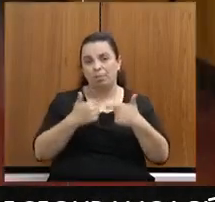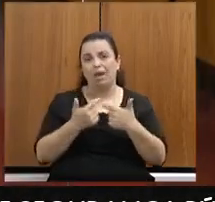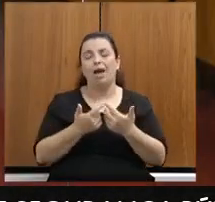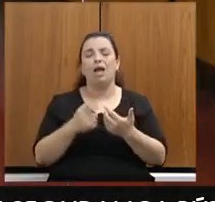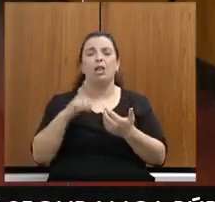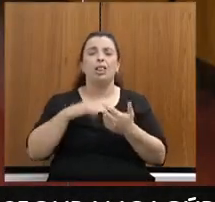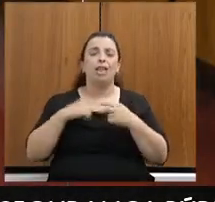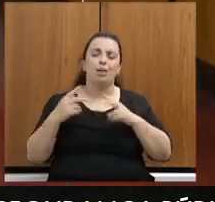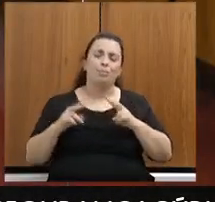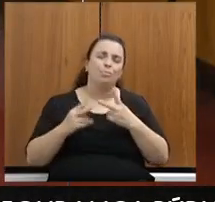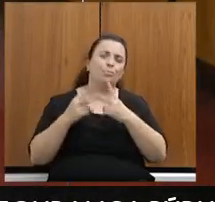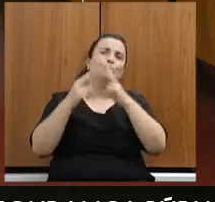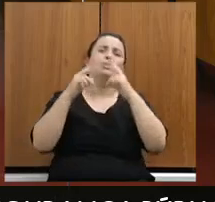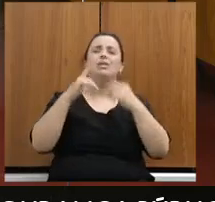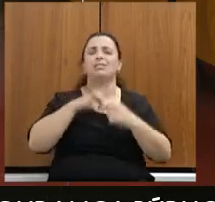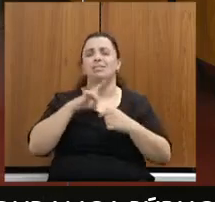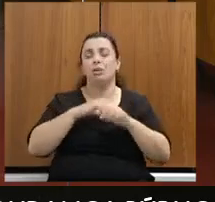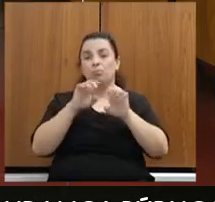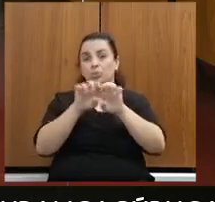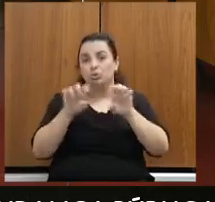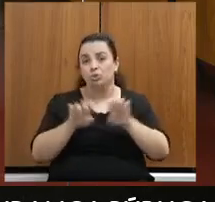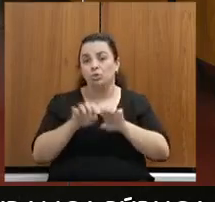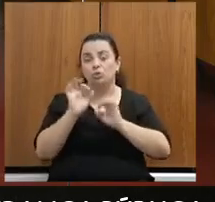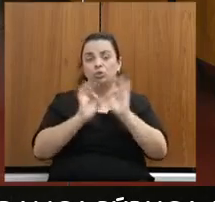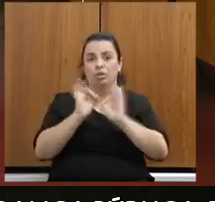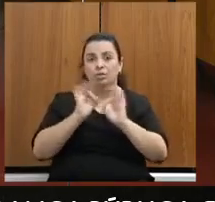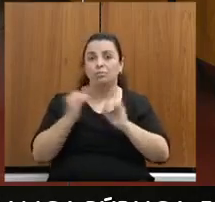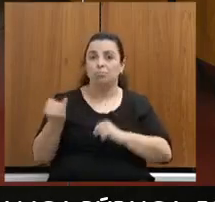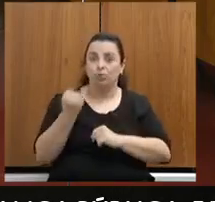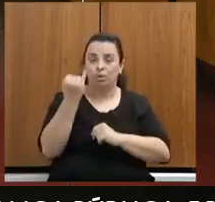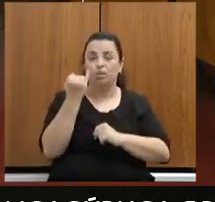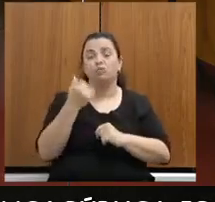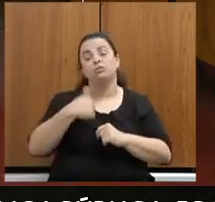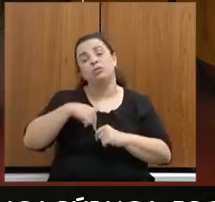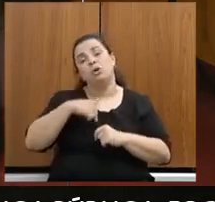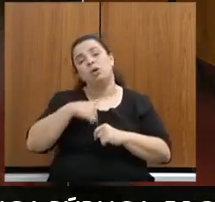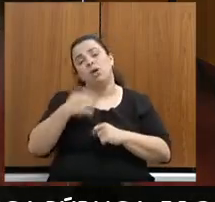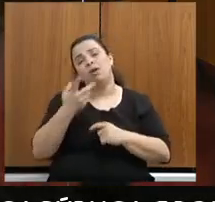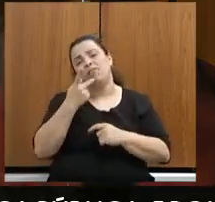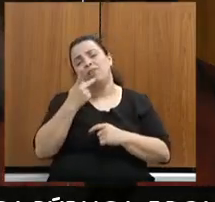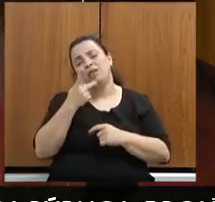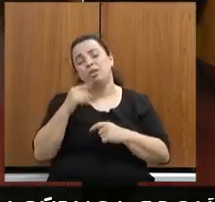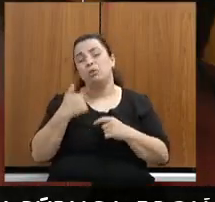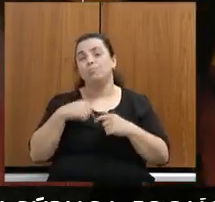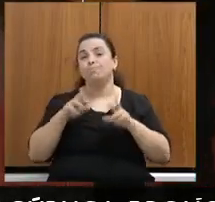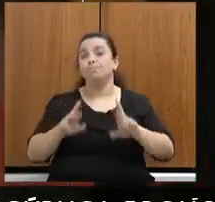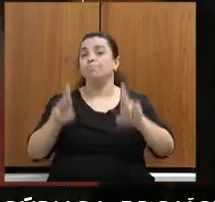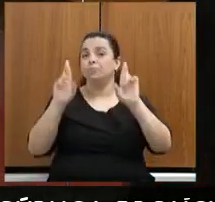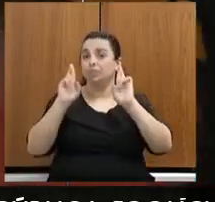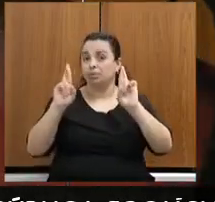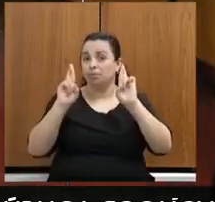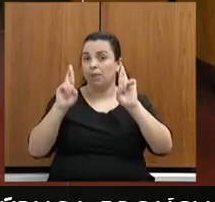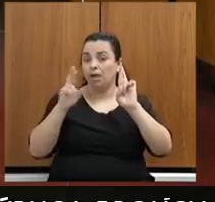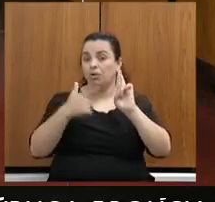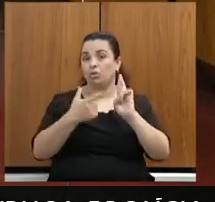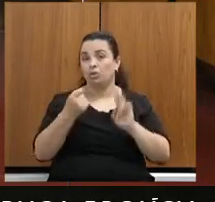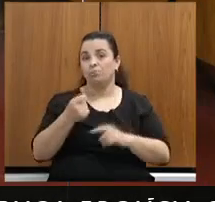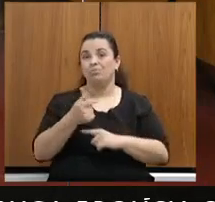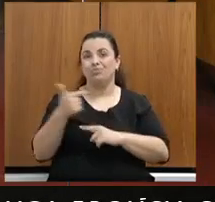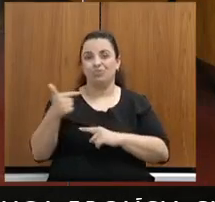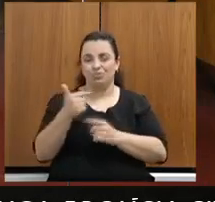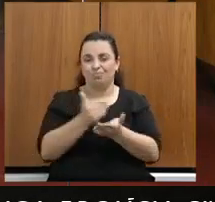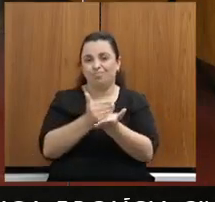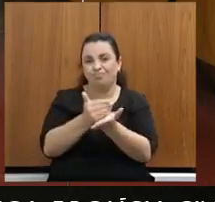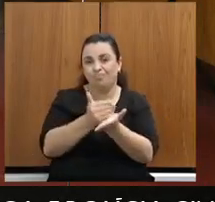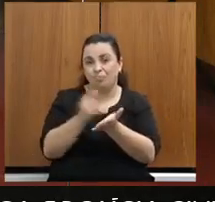reestruturação organizacional importante então eu quero também destacar que espero muito que no começo do próximo ano quem sabe qual